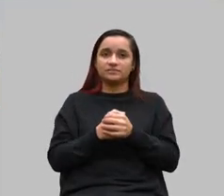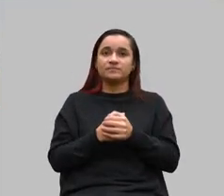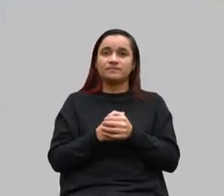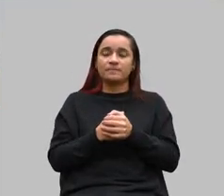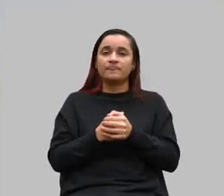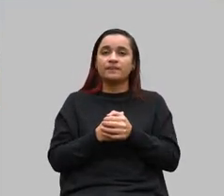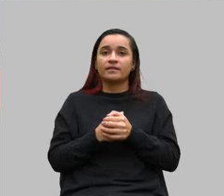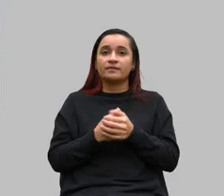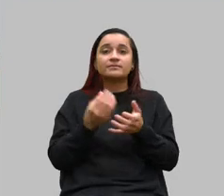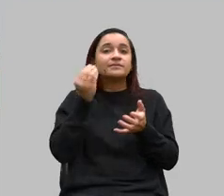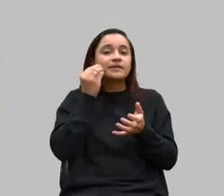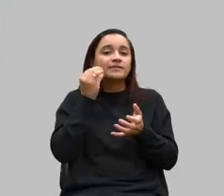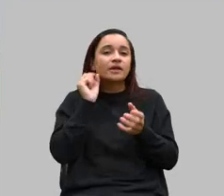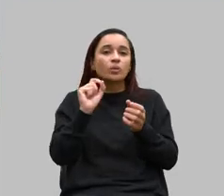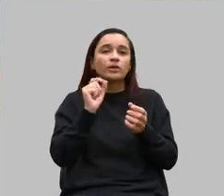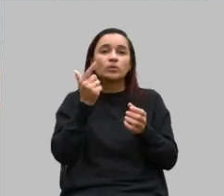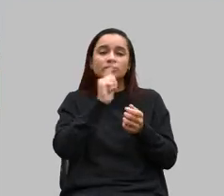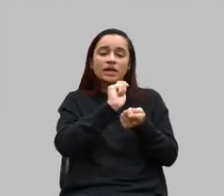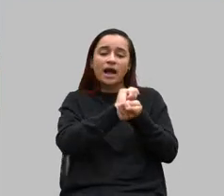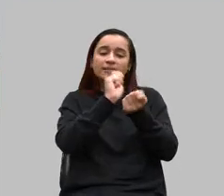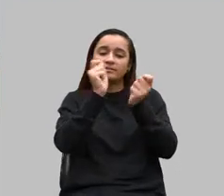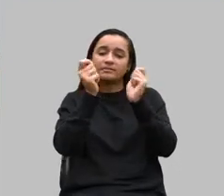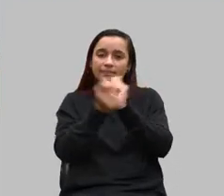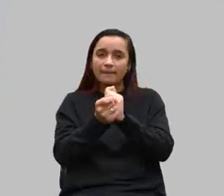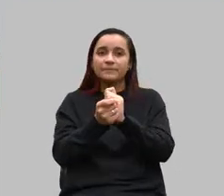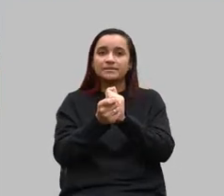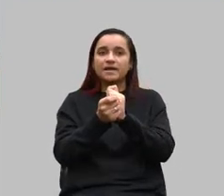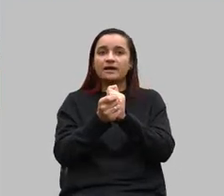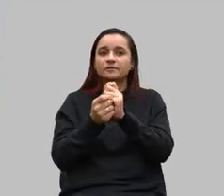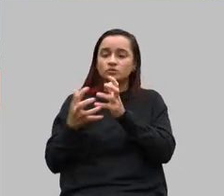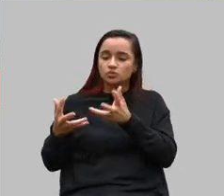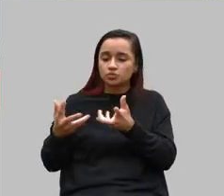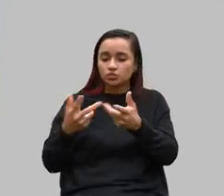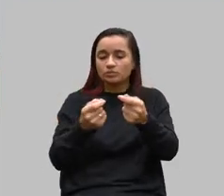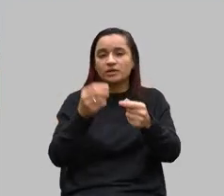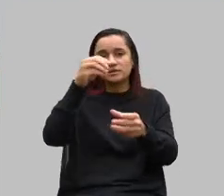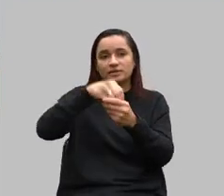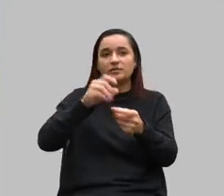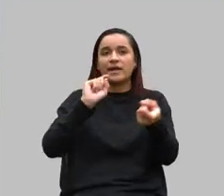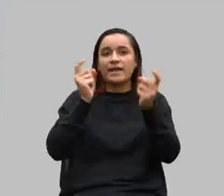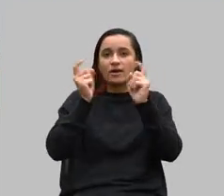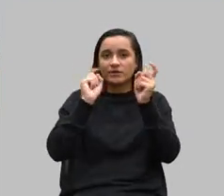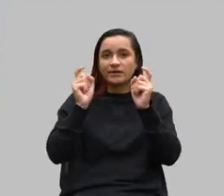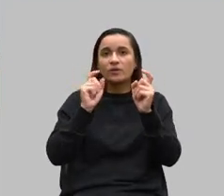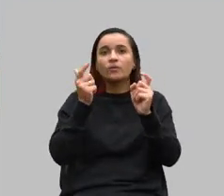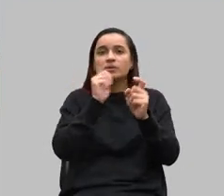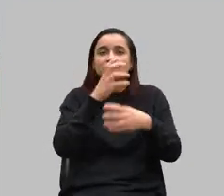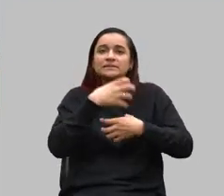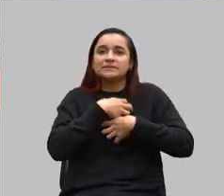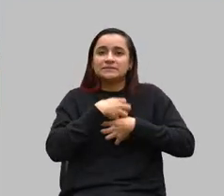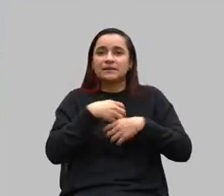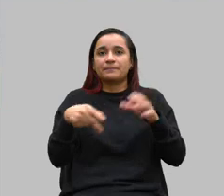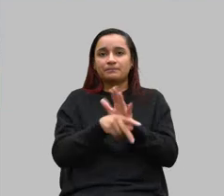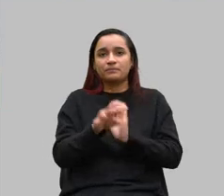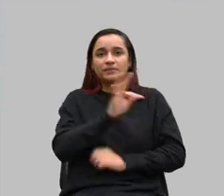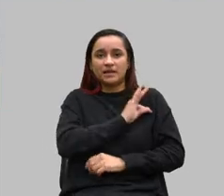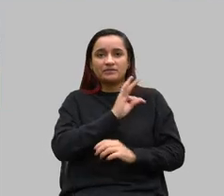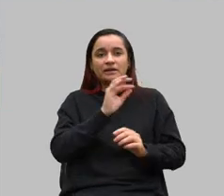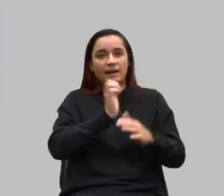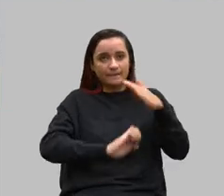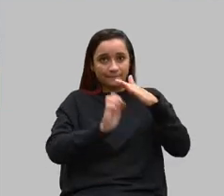no sentido de poder adequar as energias e reuniões no sentido técnico cois da empresa Estamos fazendo um